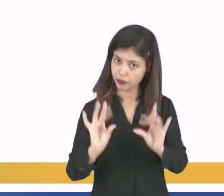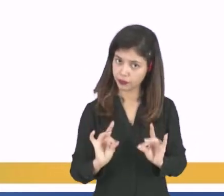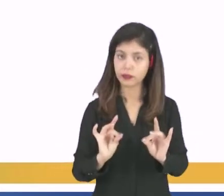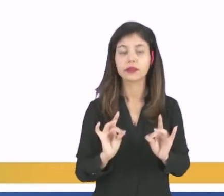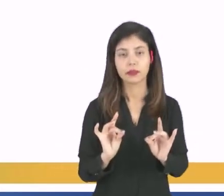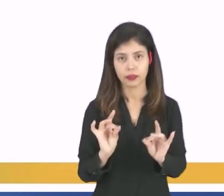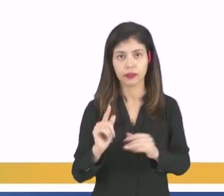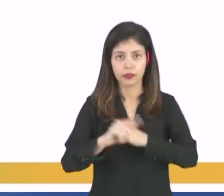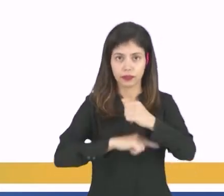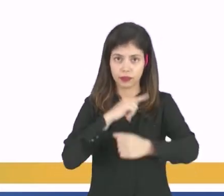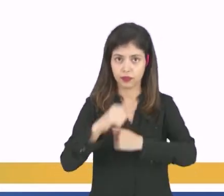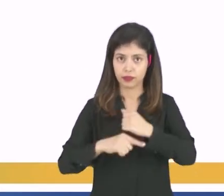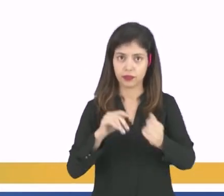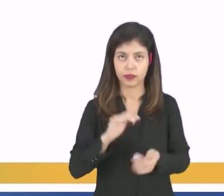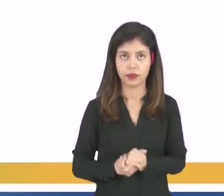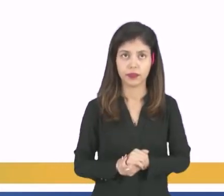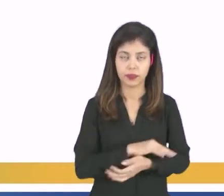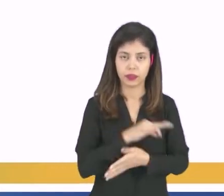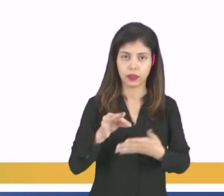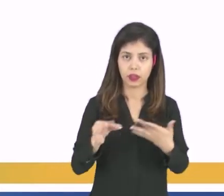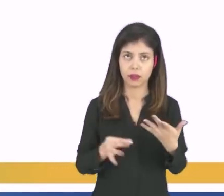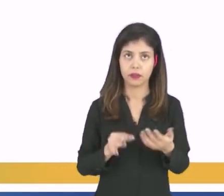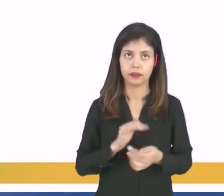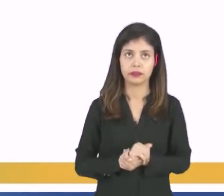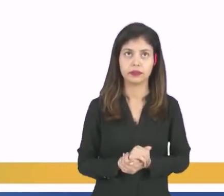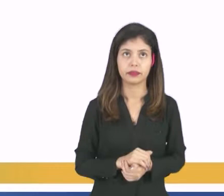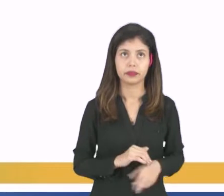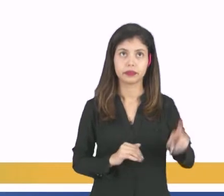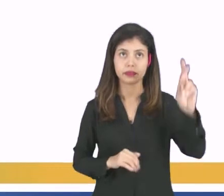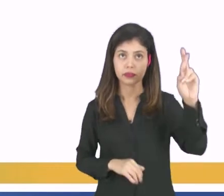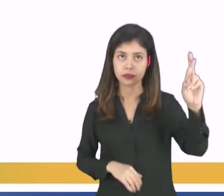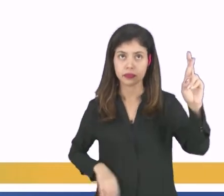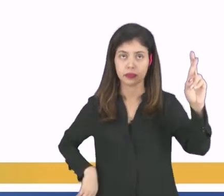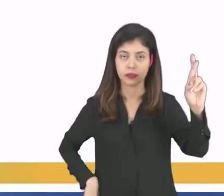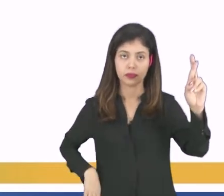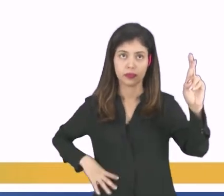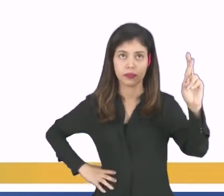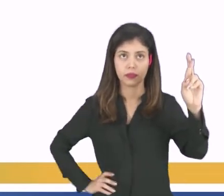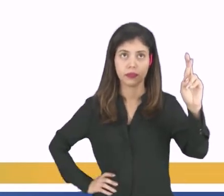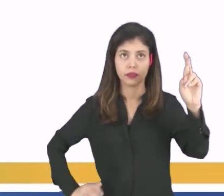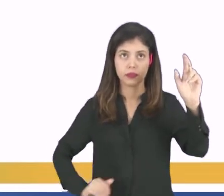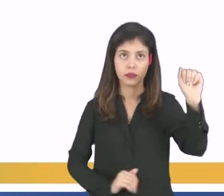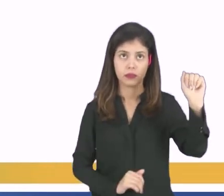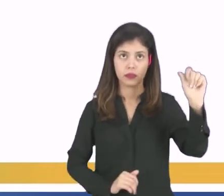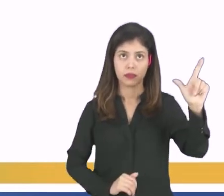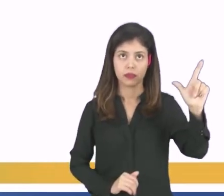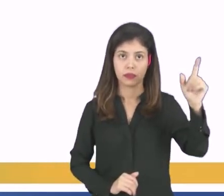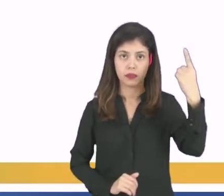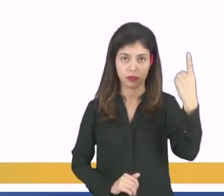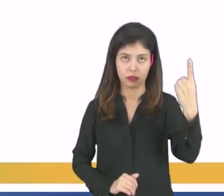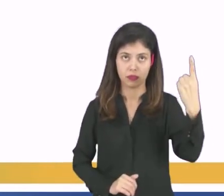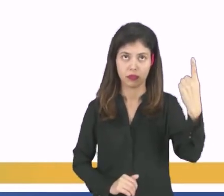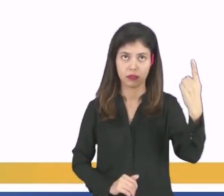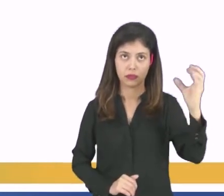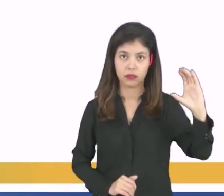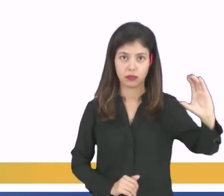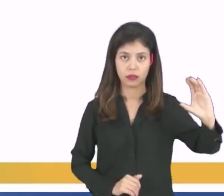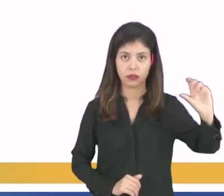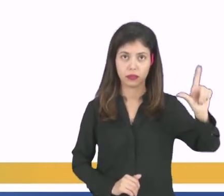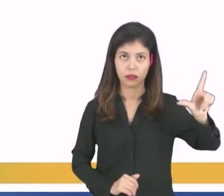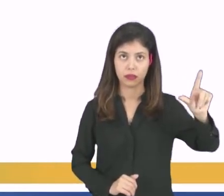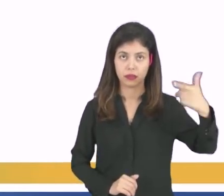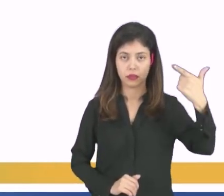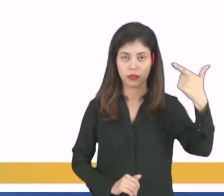de átomos de cada um desses elementos químicos. Lado dos reagentes, nós temos o alumínio igual a 1,